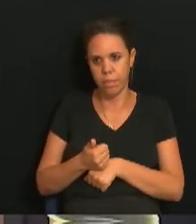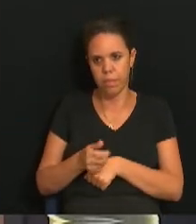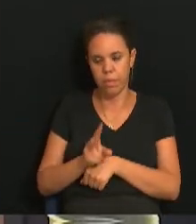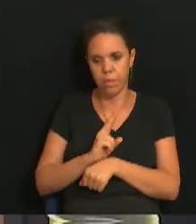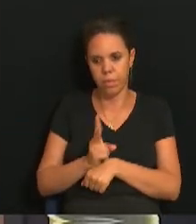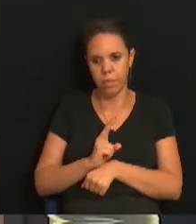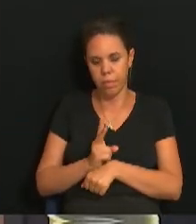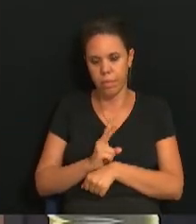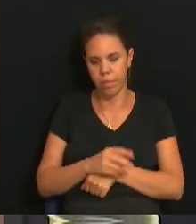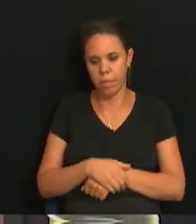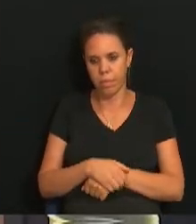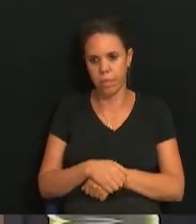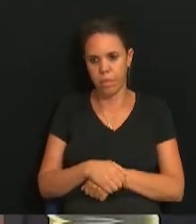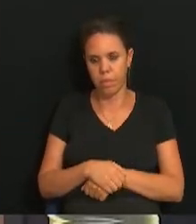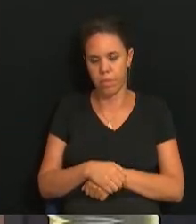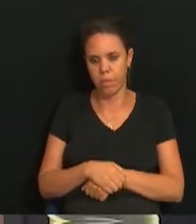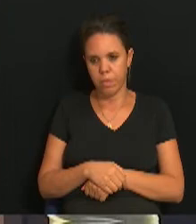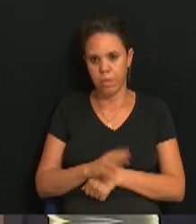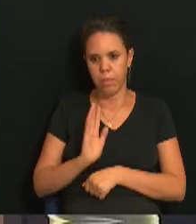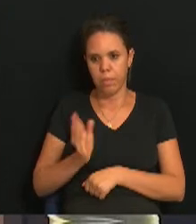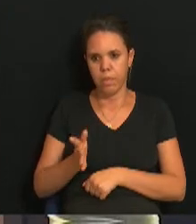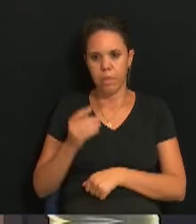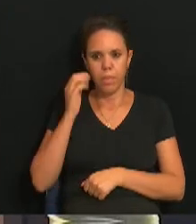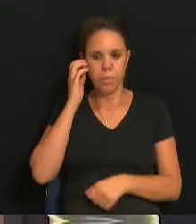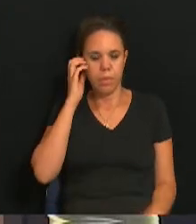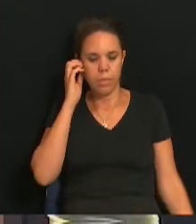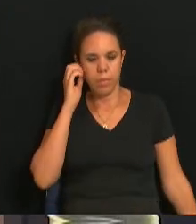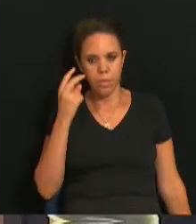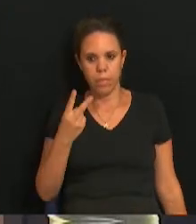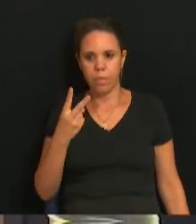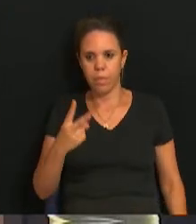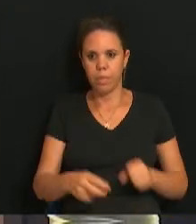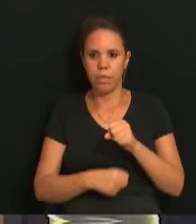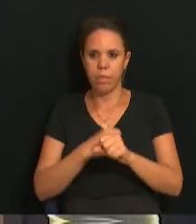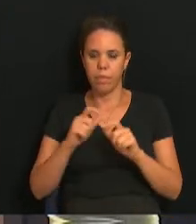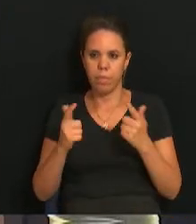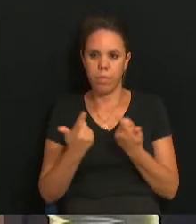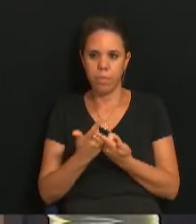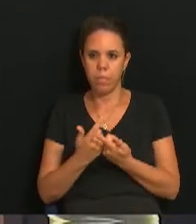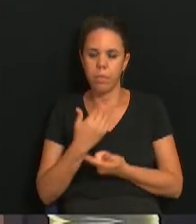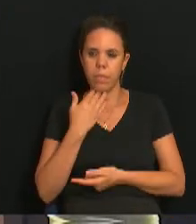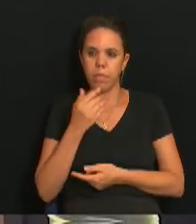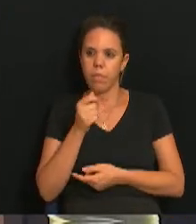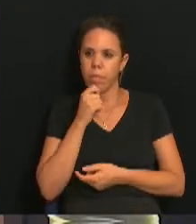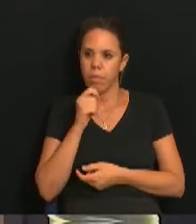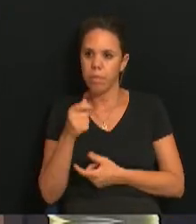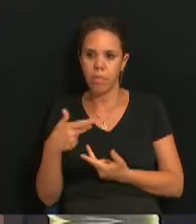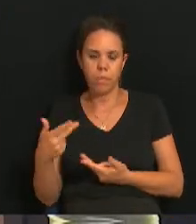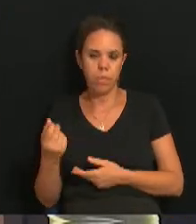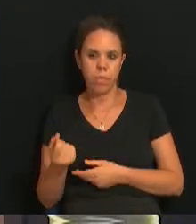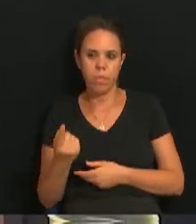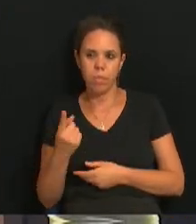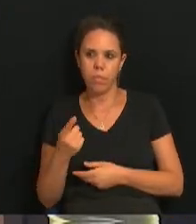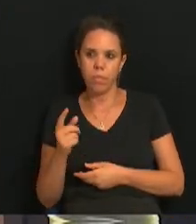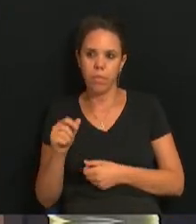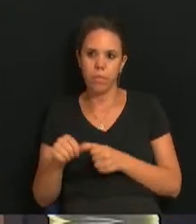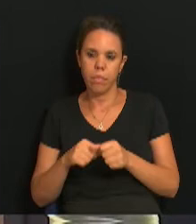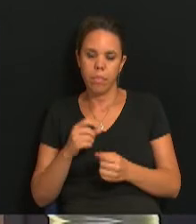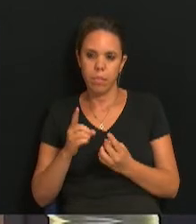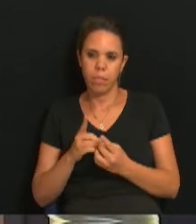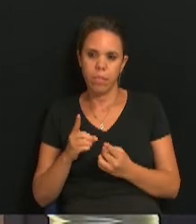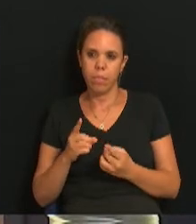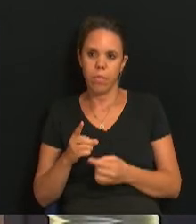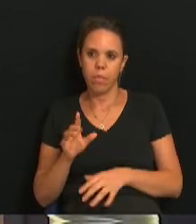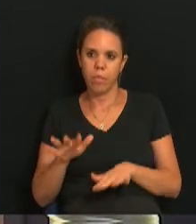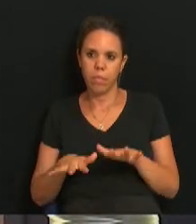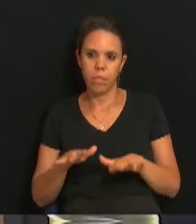educação infantil. Só que a gente já está no meio do 2º ano, né, de gestão, e a gente sabe que as coisas a tendência muitas